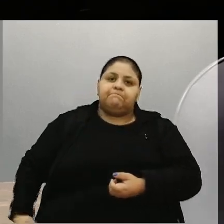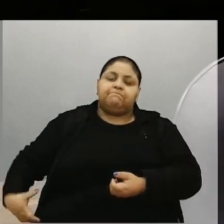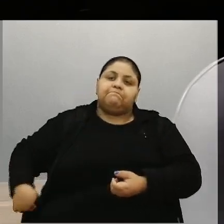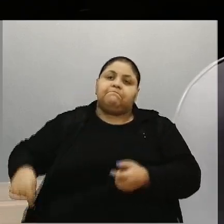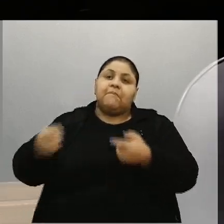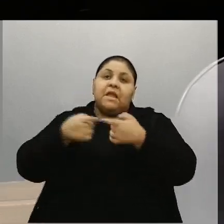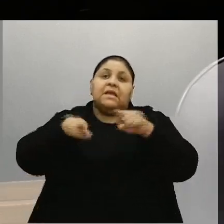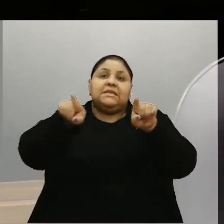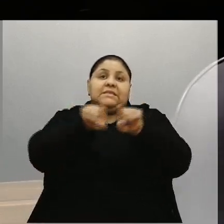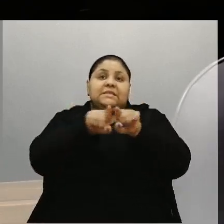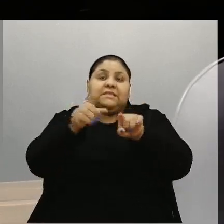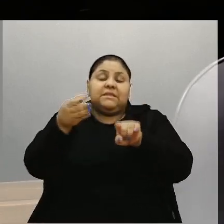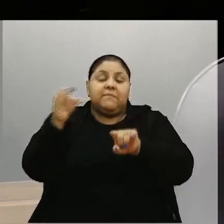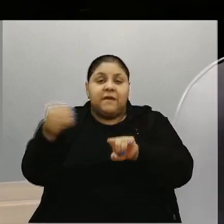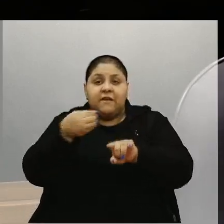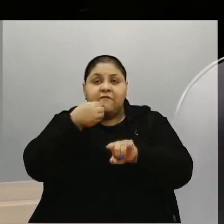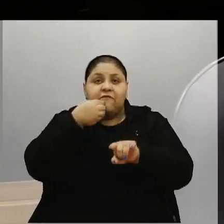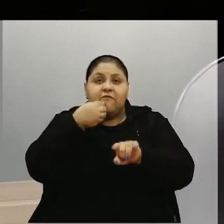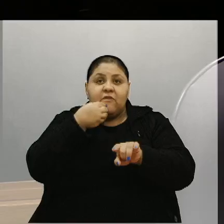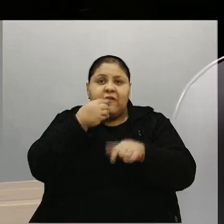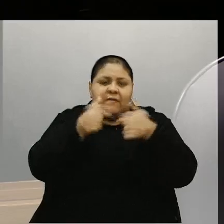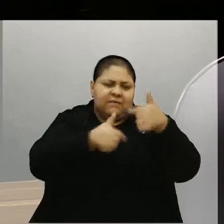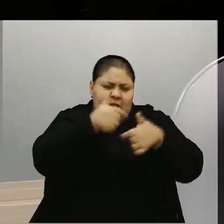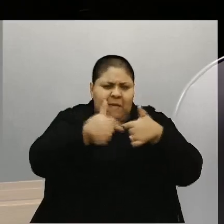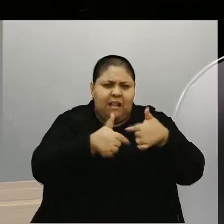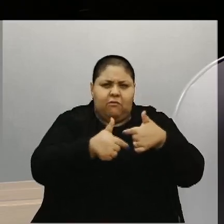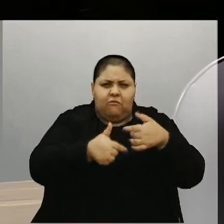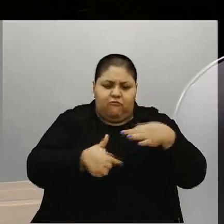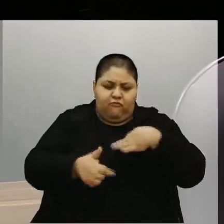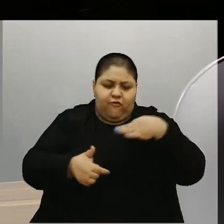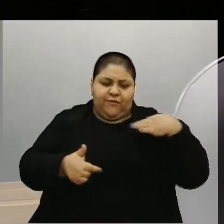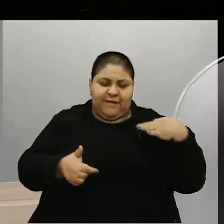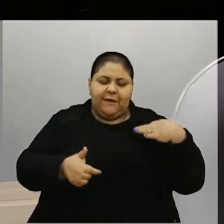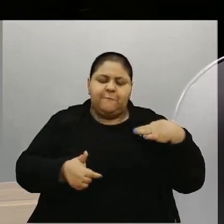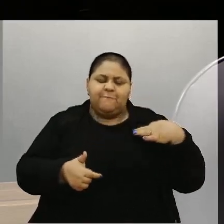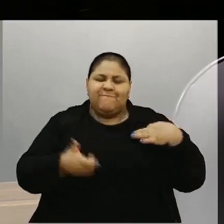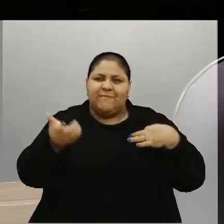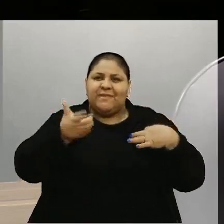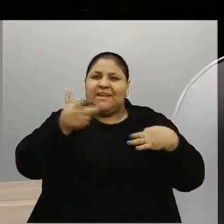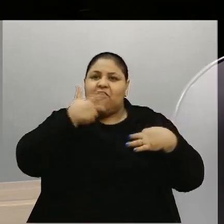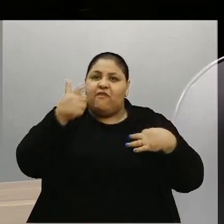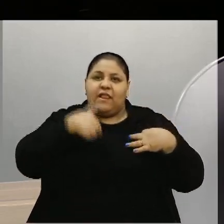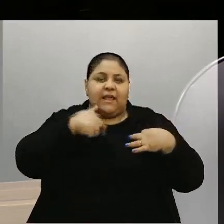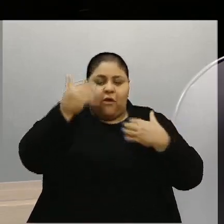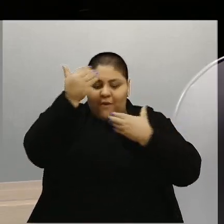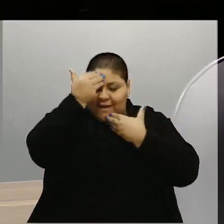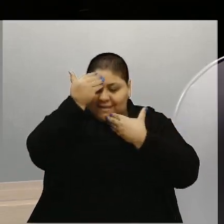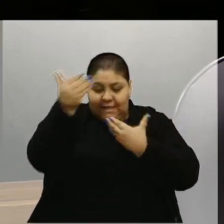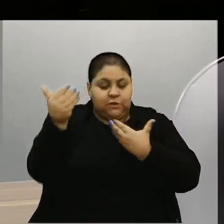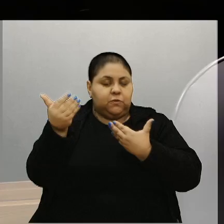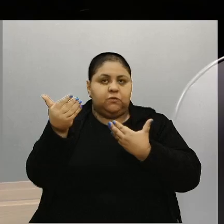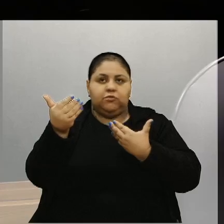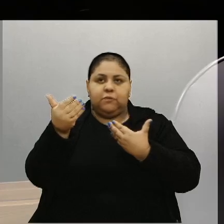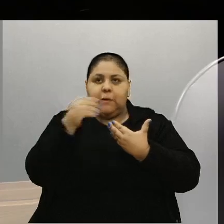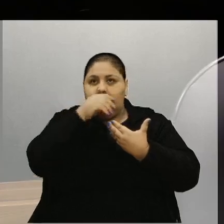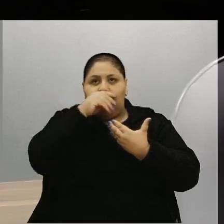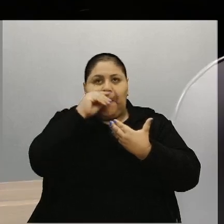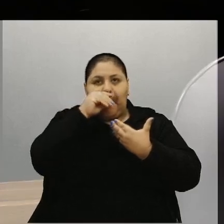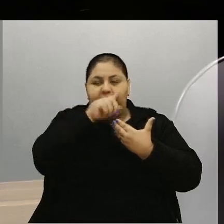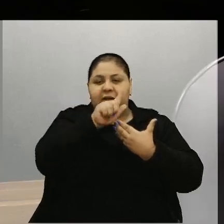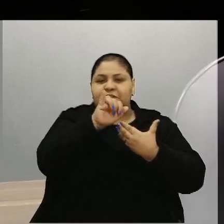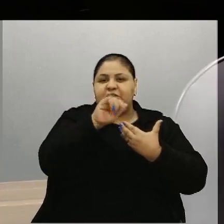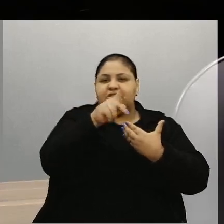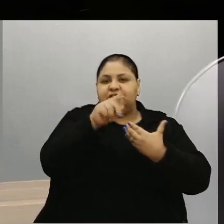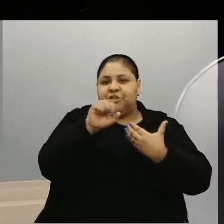aproveitar, quando se fala em trabalho voluntário, quero dizer que eu agradeço muito aos jipeiros,